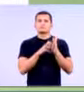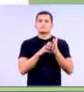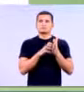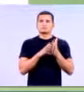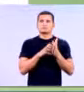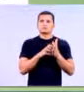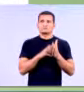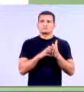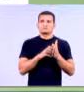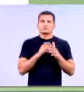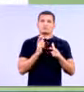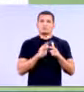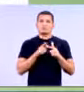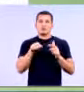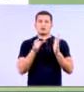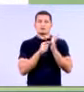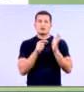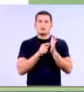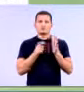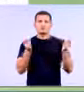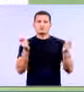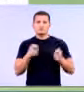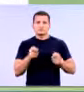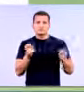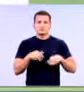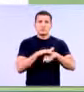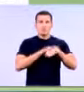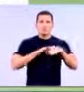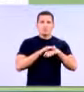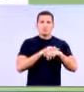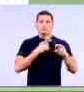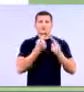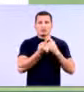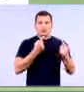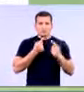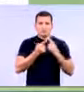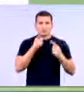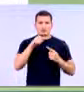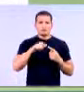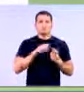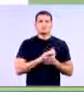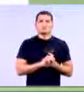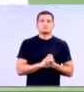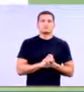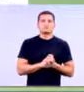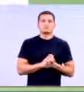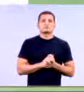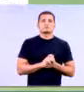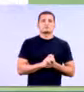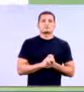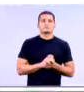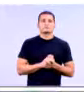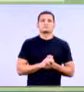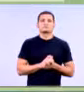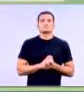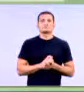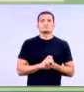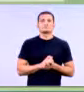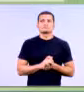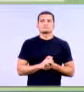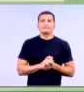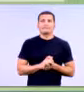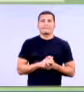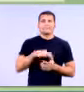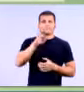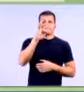caracteriza-se especialmente por ser uma ferramenta que permite a conversa, o diálogo, que é a tradução de chat, que é um termo em inglês.